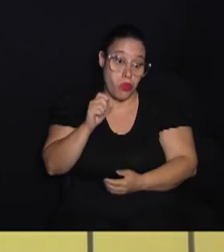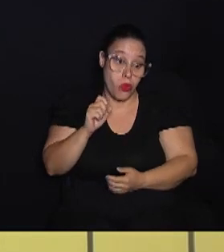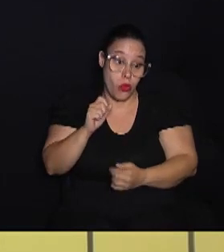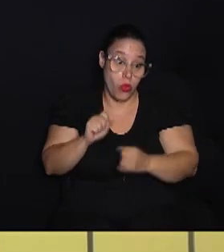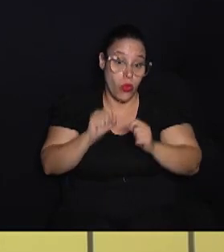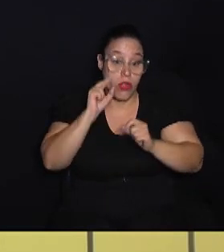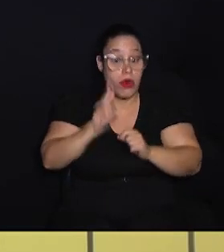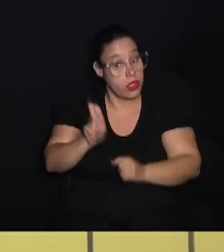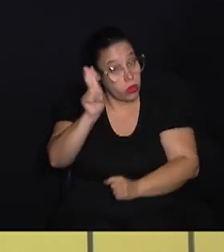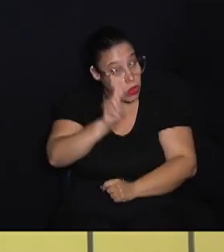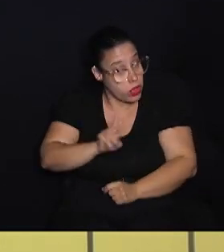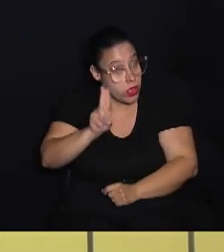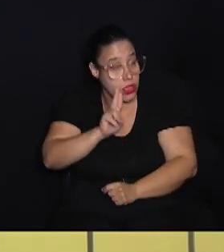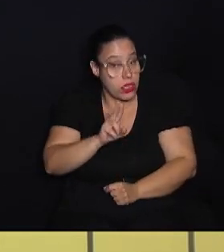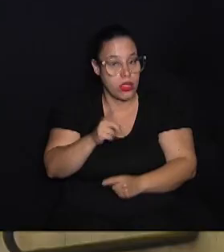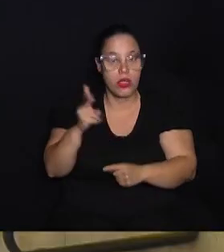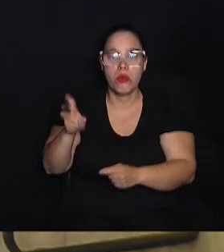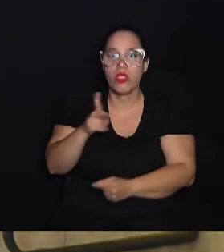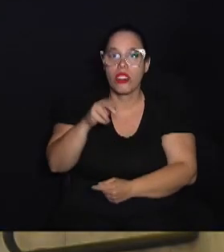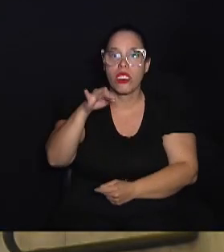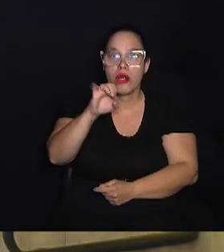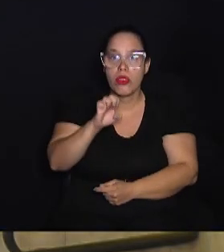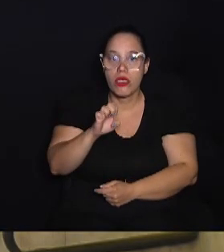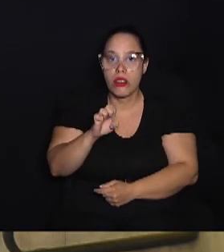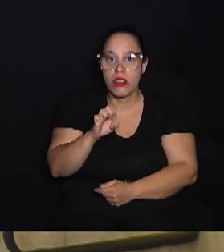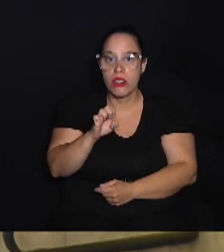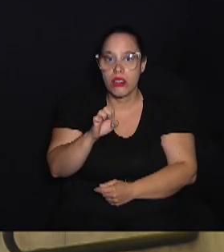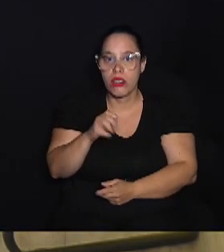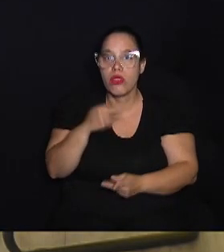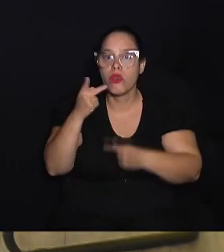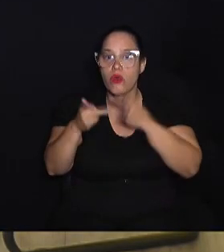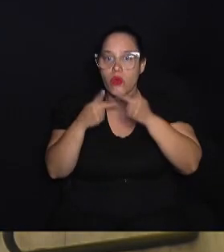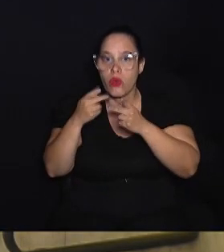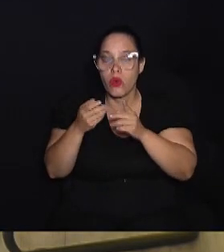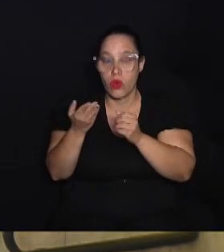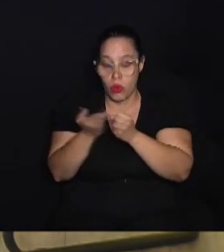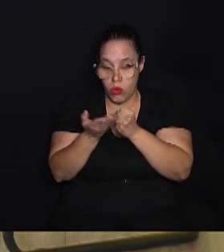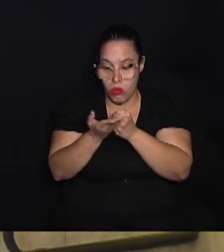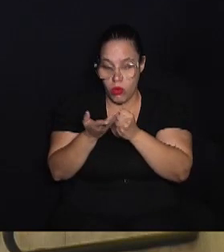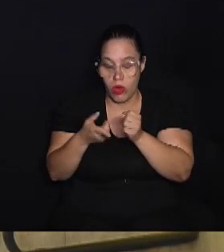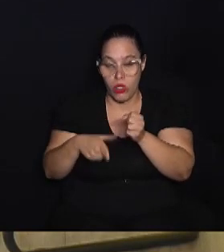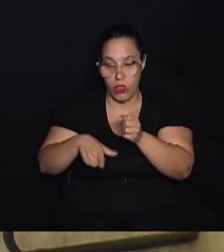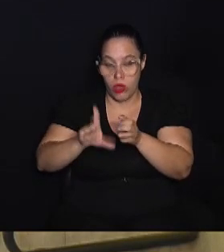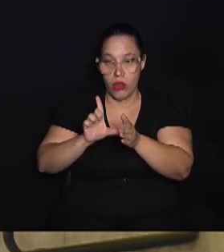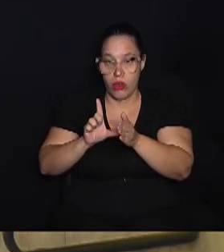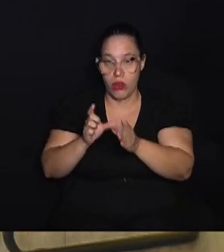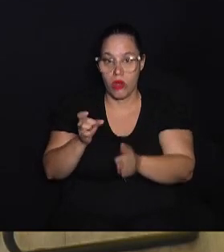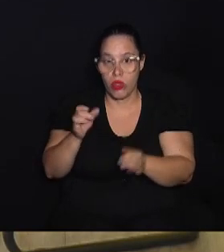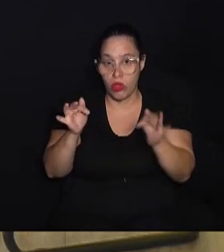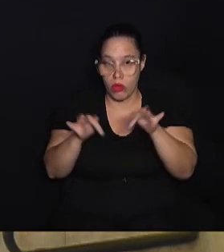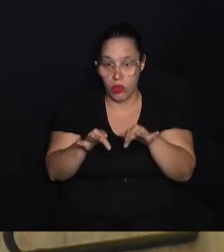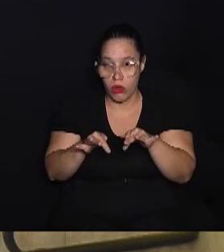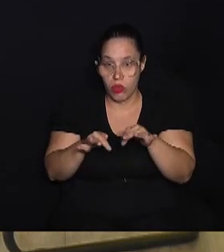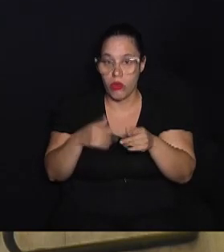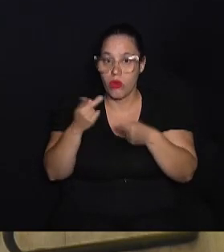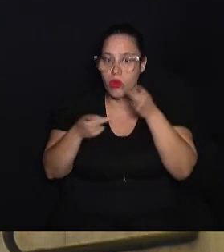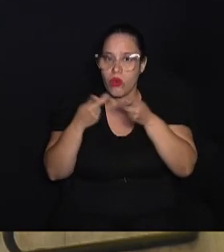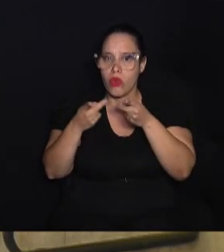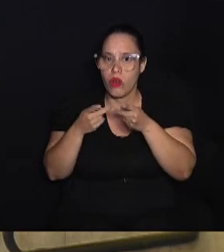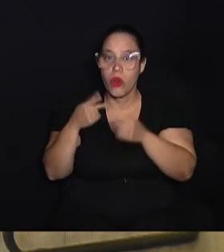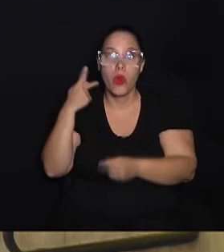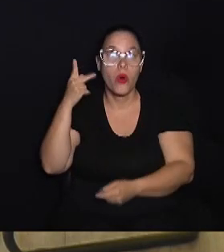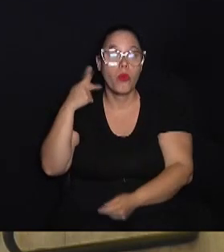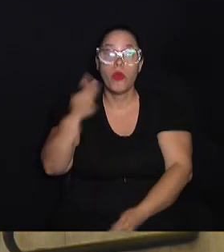empregado. Professora Simone, você mencionou no bloco anterior, logo no finalzinho, a respeito da questão de